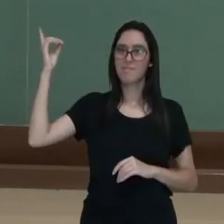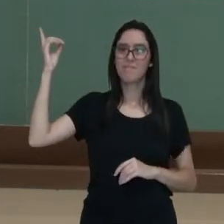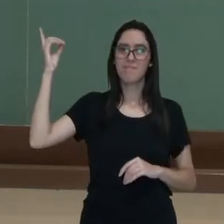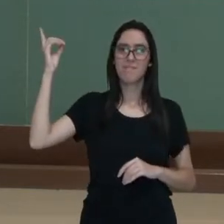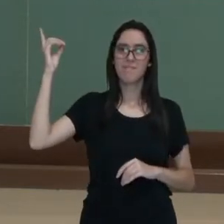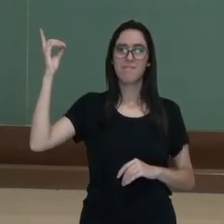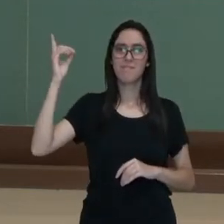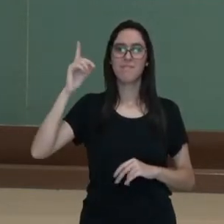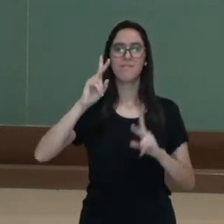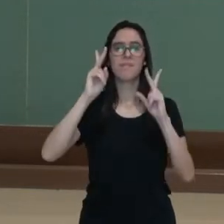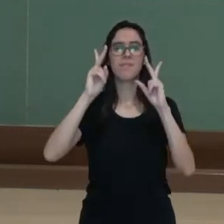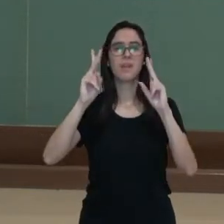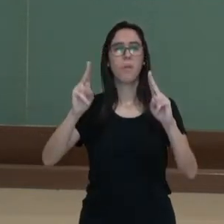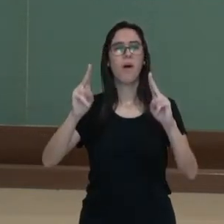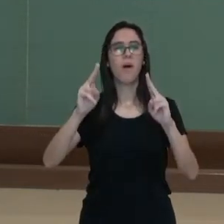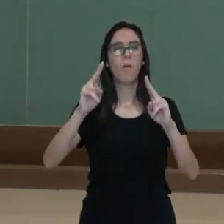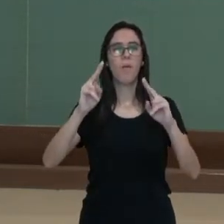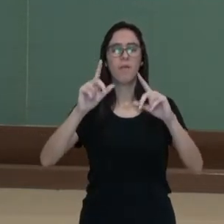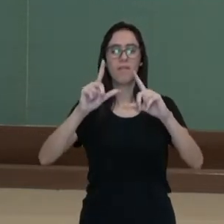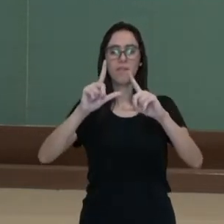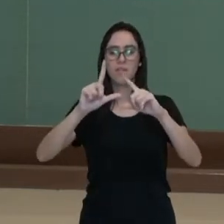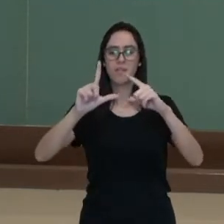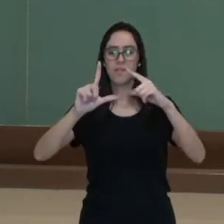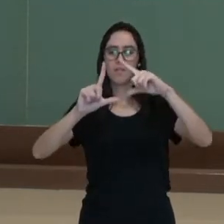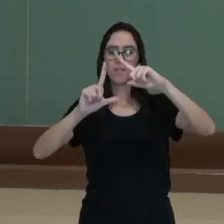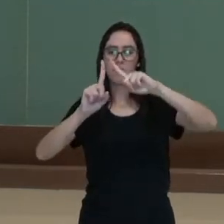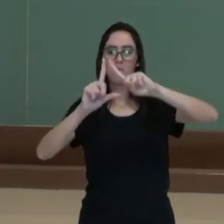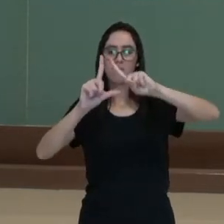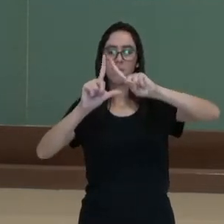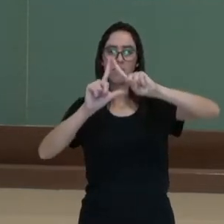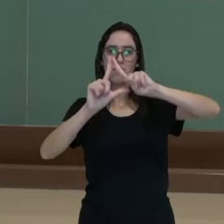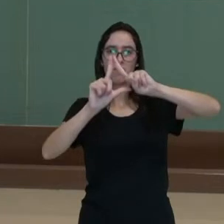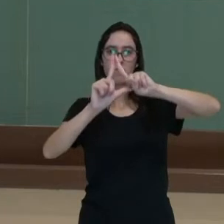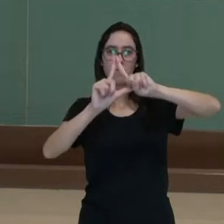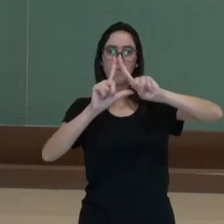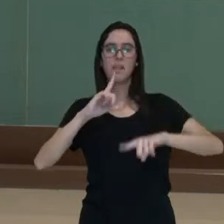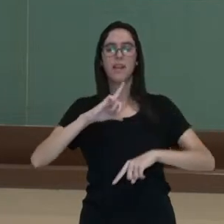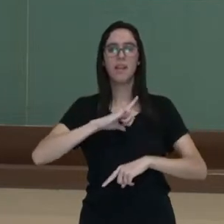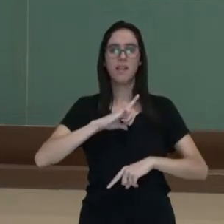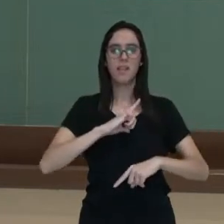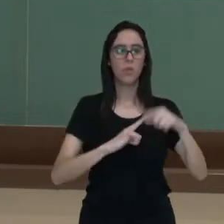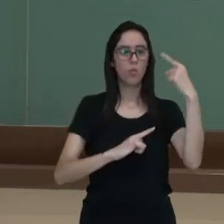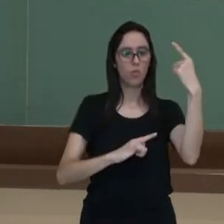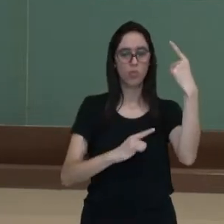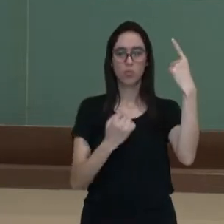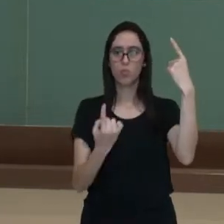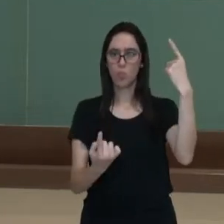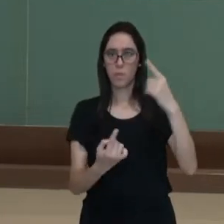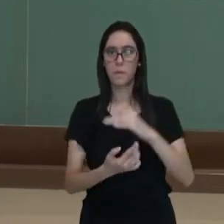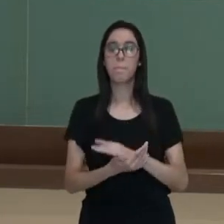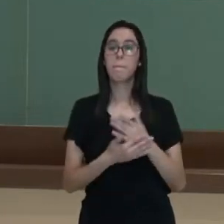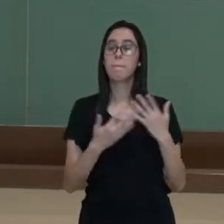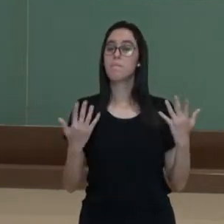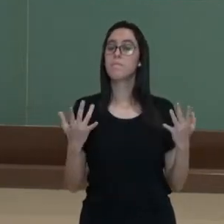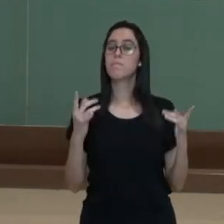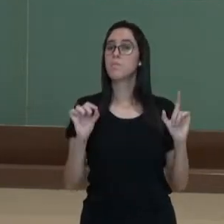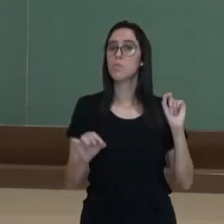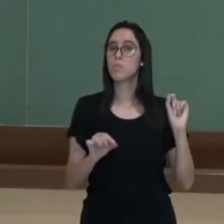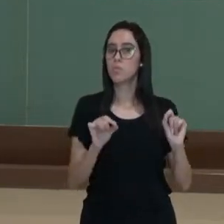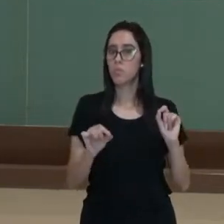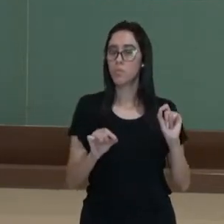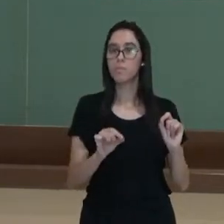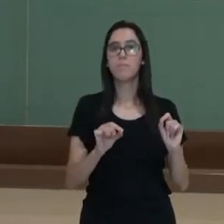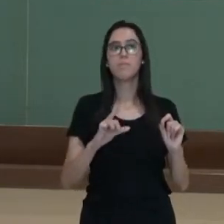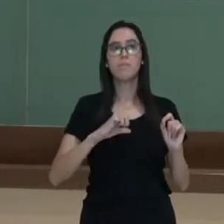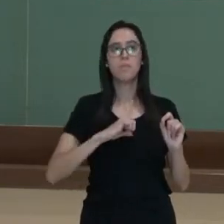aquele triângulo retângulo, lembra? Eu tinha um lado medindo 1 e o outro lado medindo 1. Aí a gente faz o seguinte, olha,